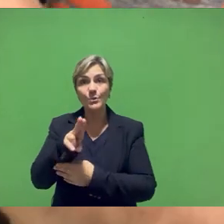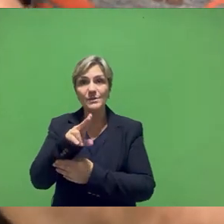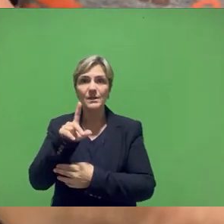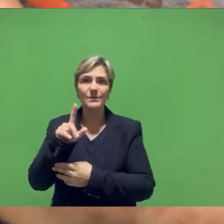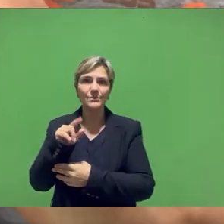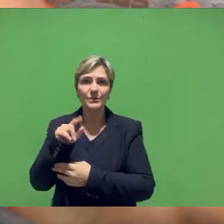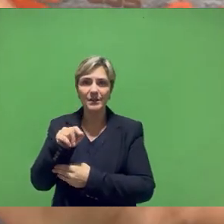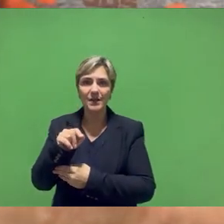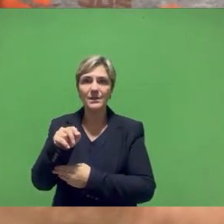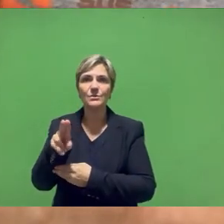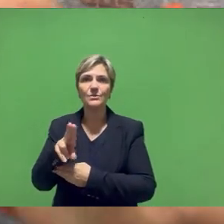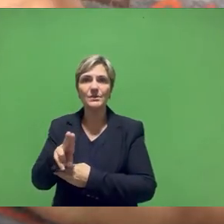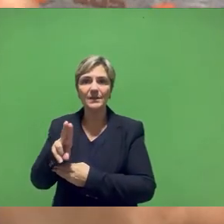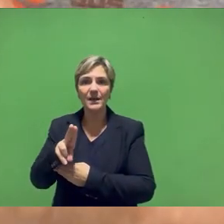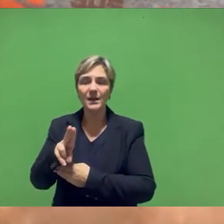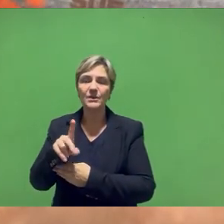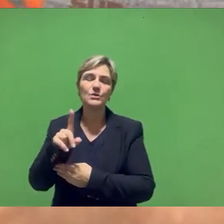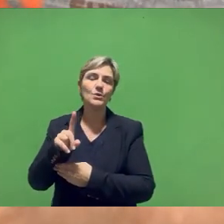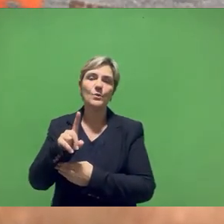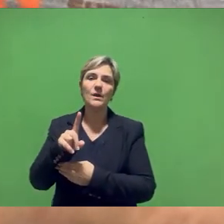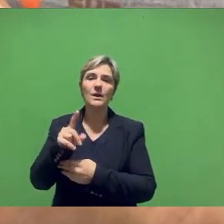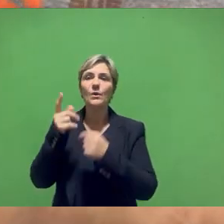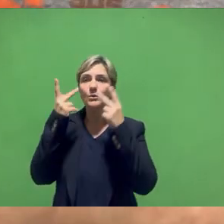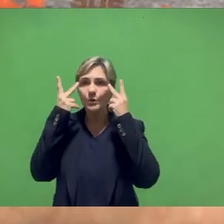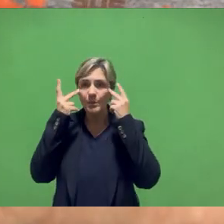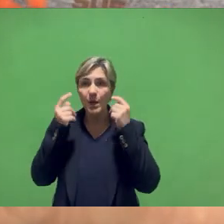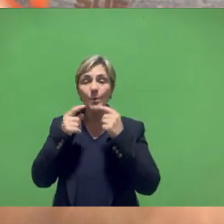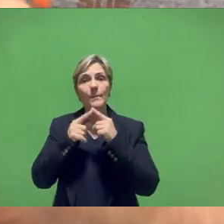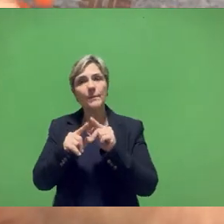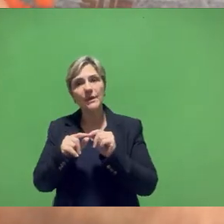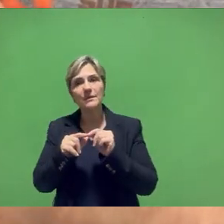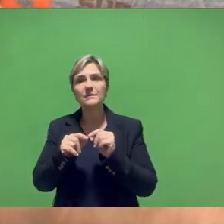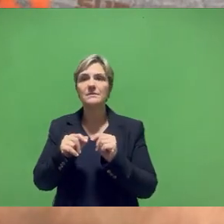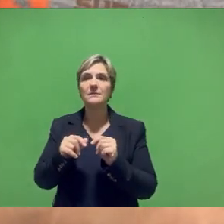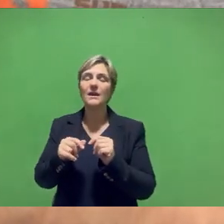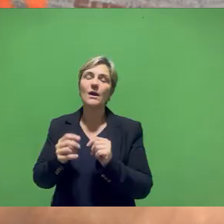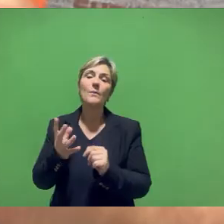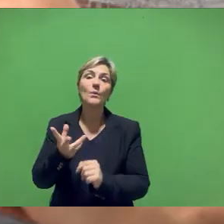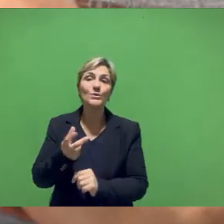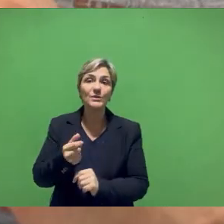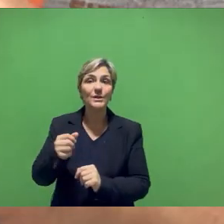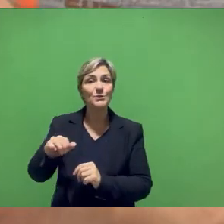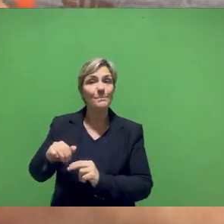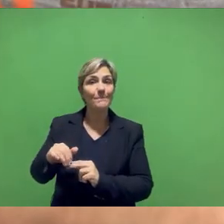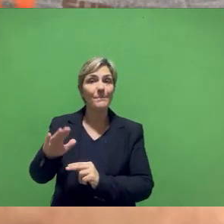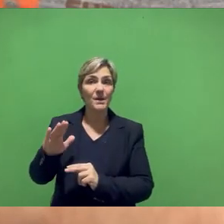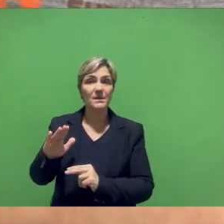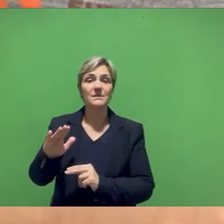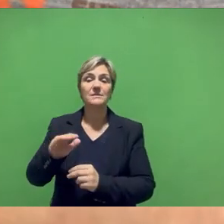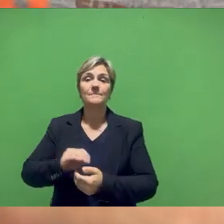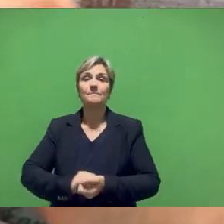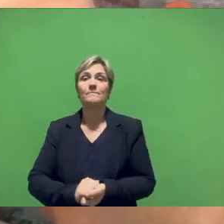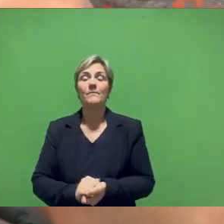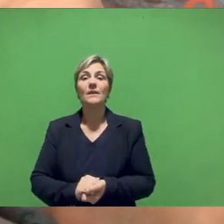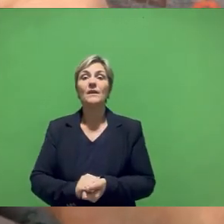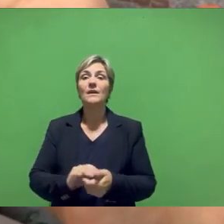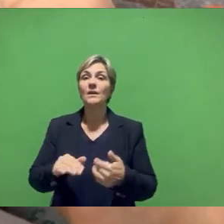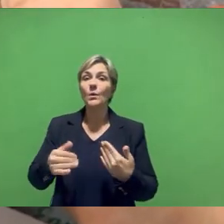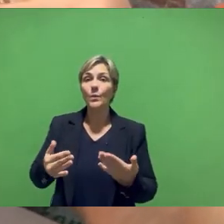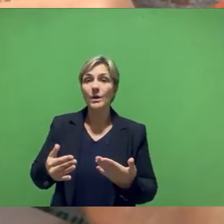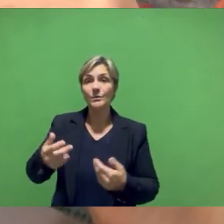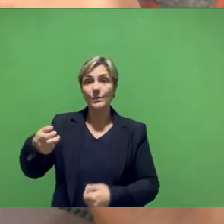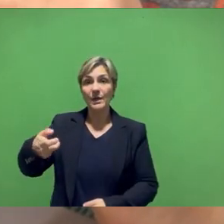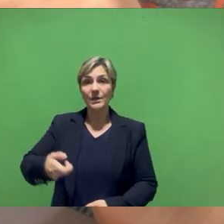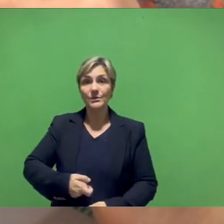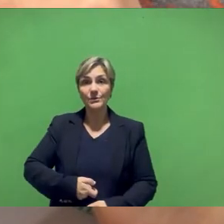10 unidades, não é um padrão, mas normalmente é uma quantidade maior, que aumenta. Enquanto